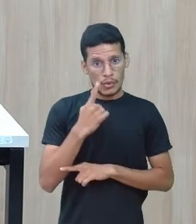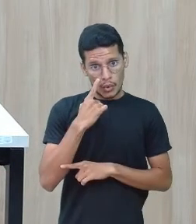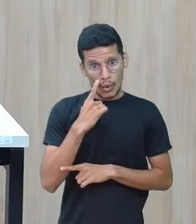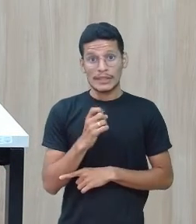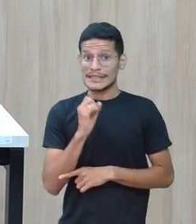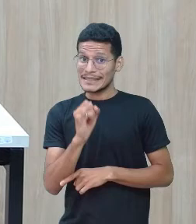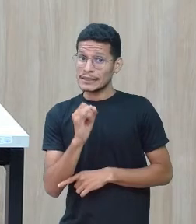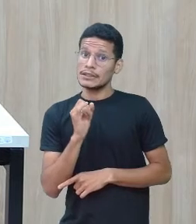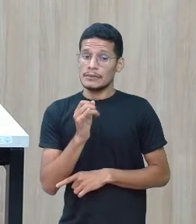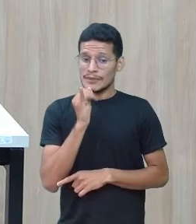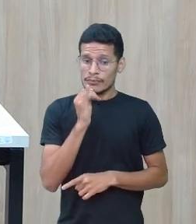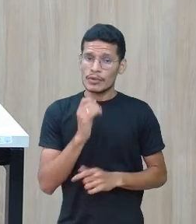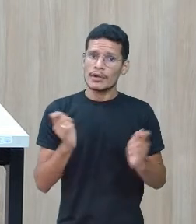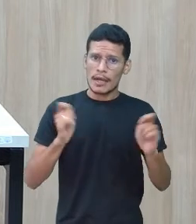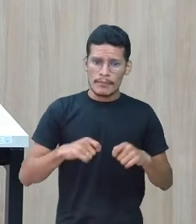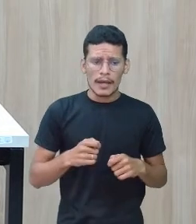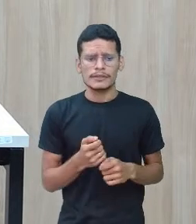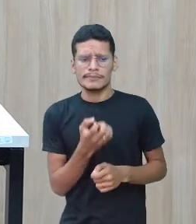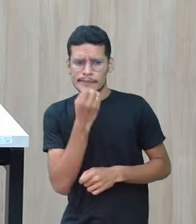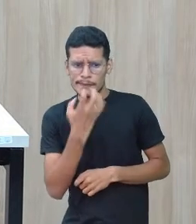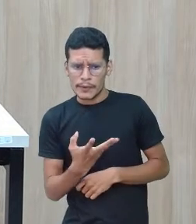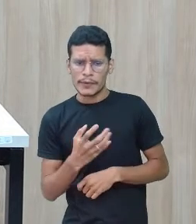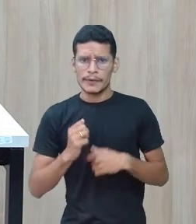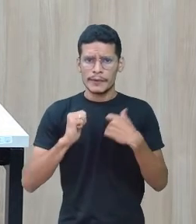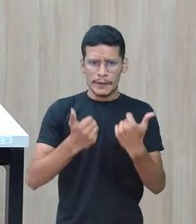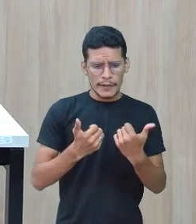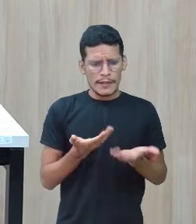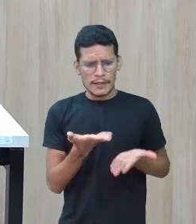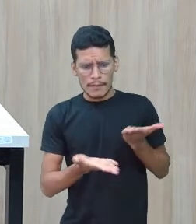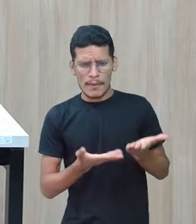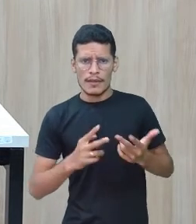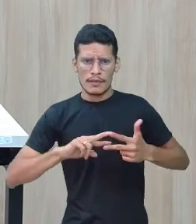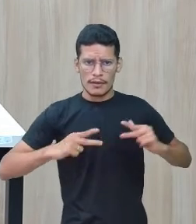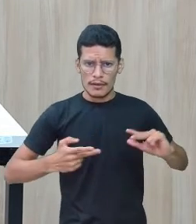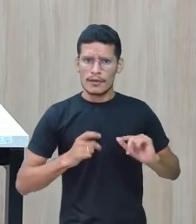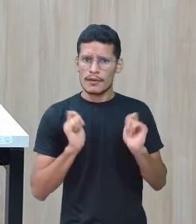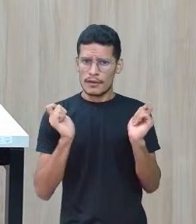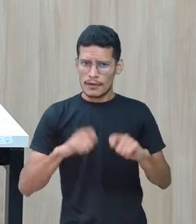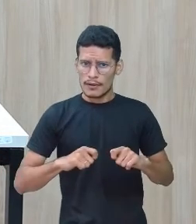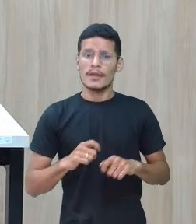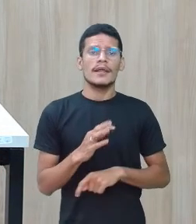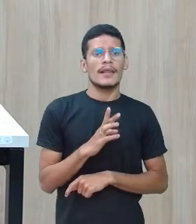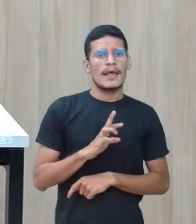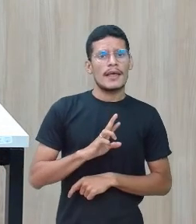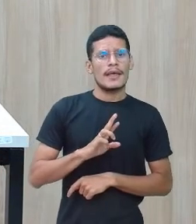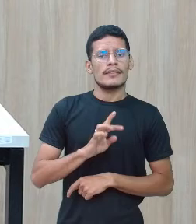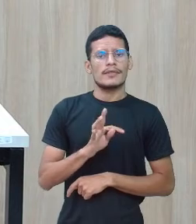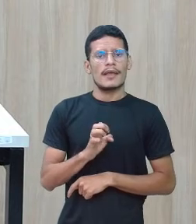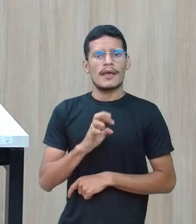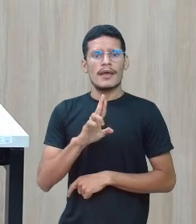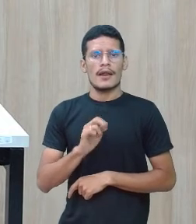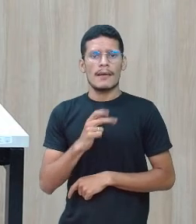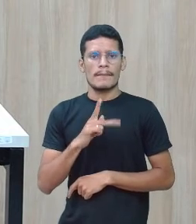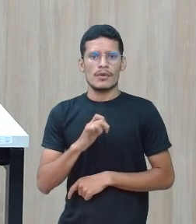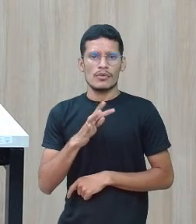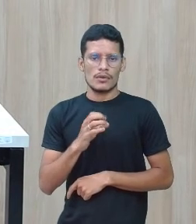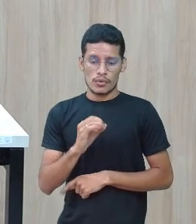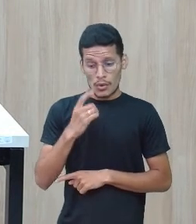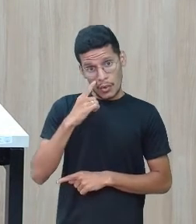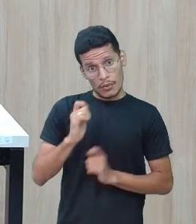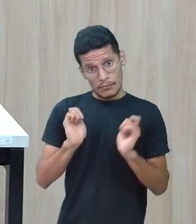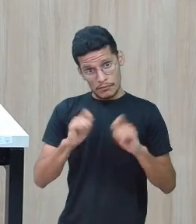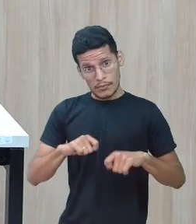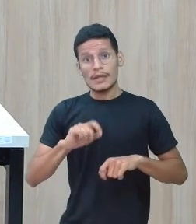do bem, não é, para o tratamento, se geneticamente, para tratamento terapêutico. Então, se não for,